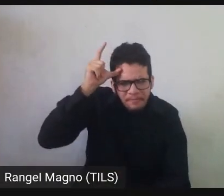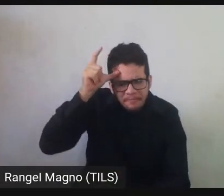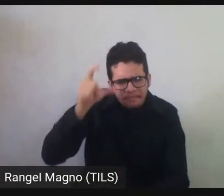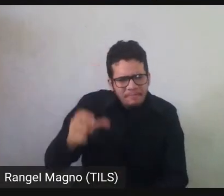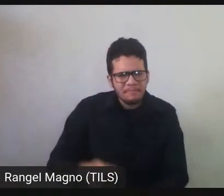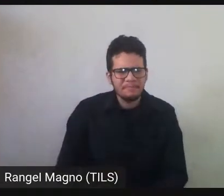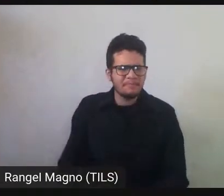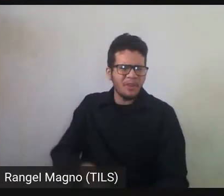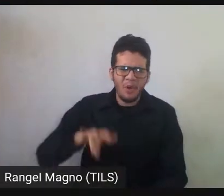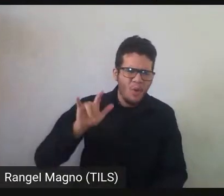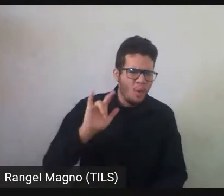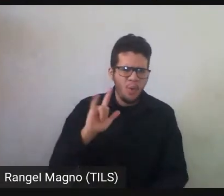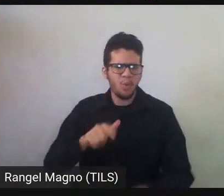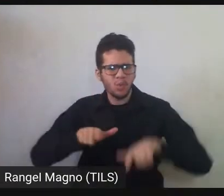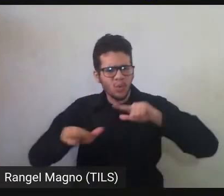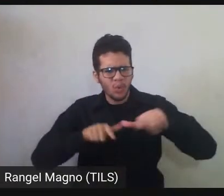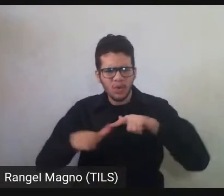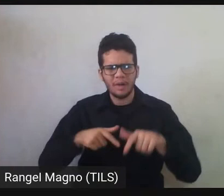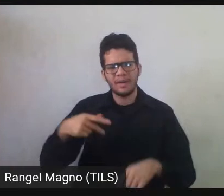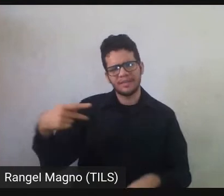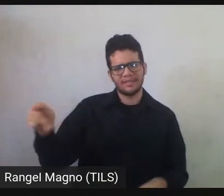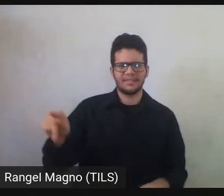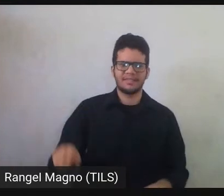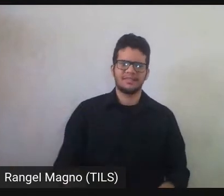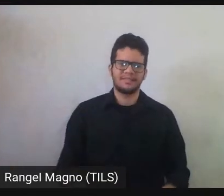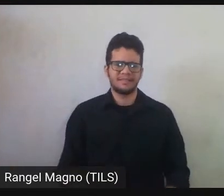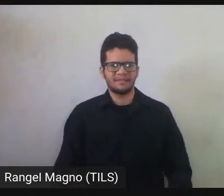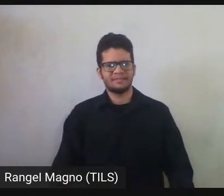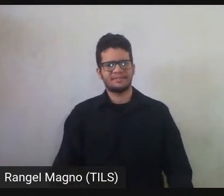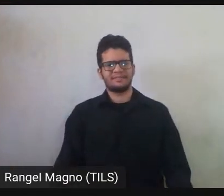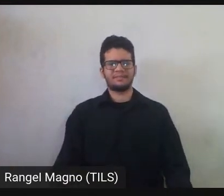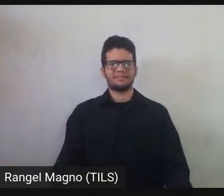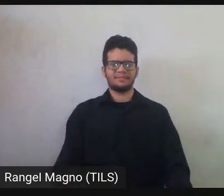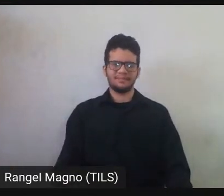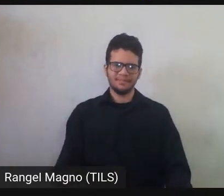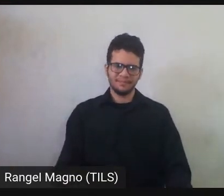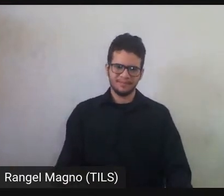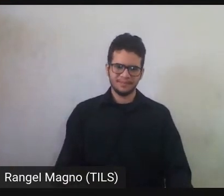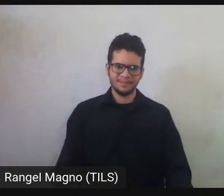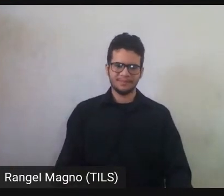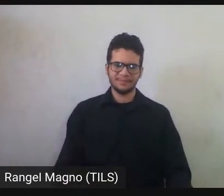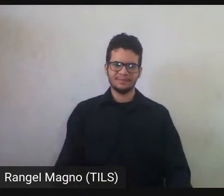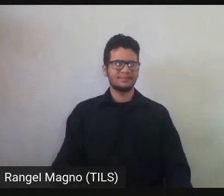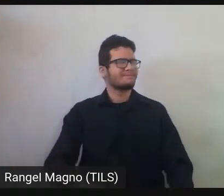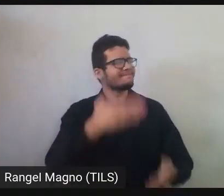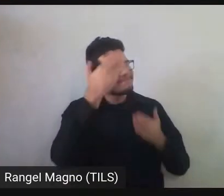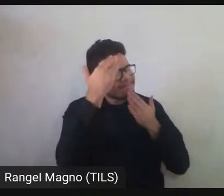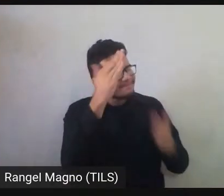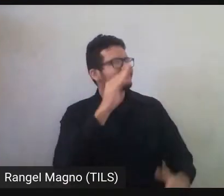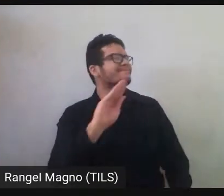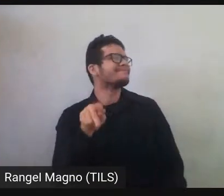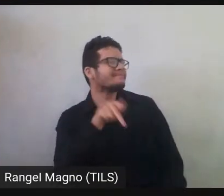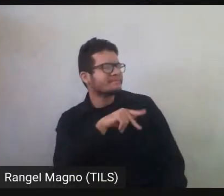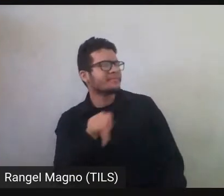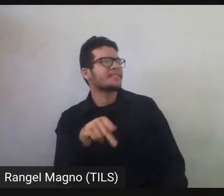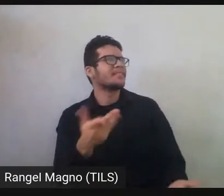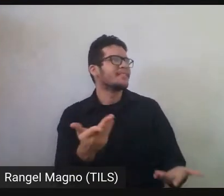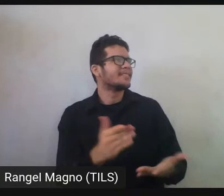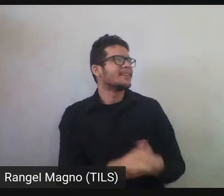é a mesma experiência que vocês tiveram com o manuscrito do Socir agora Obrigada professora